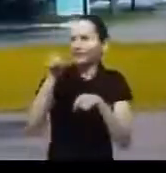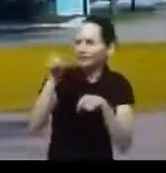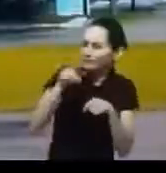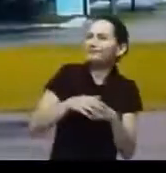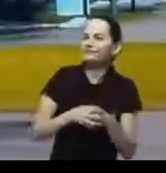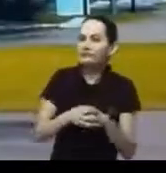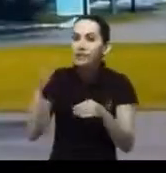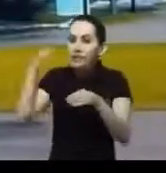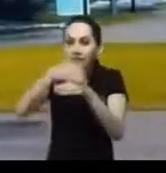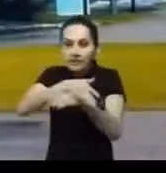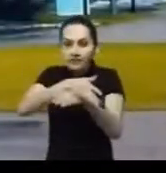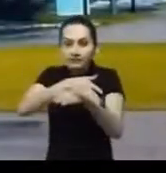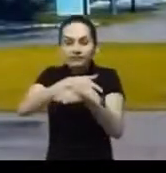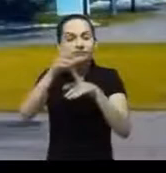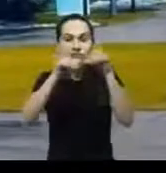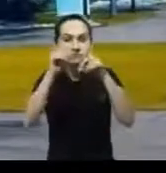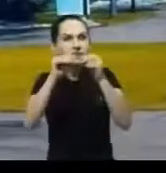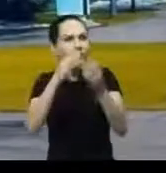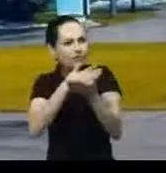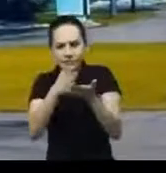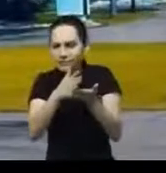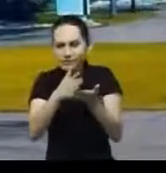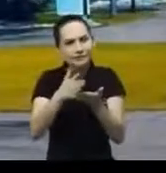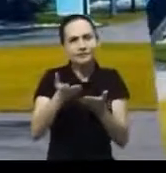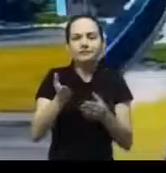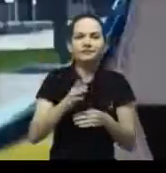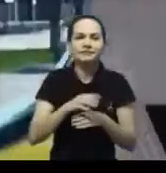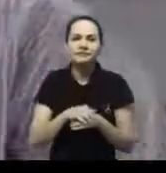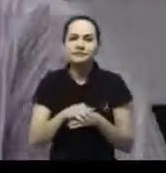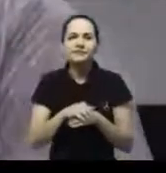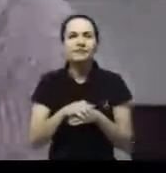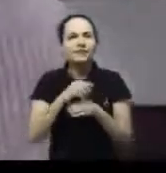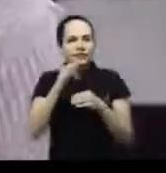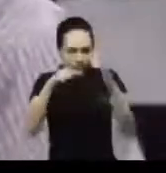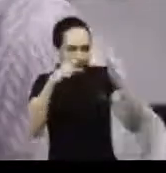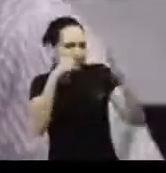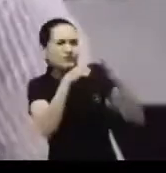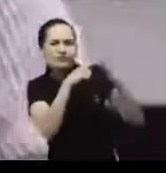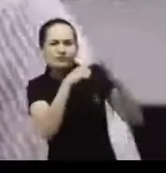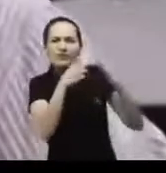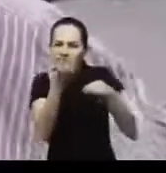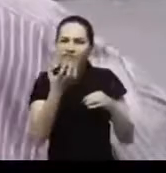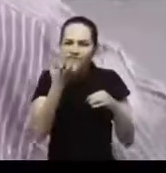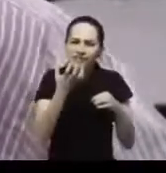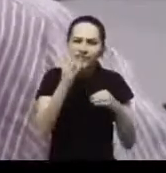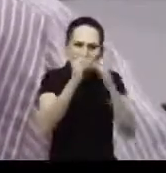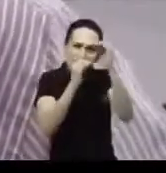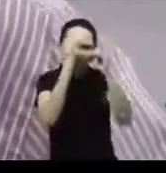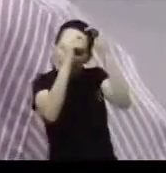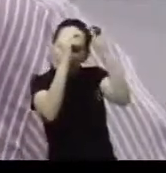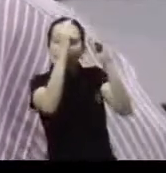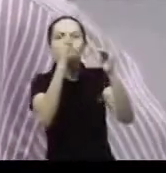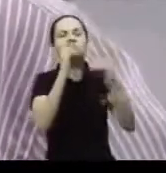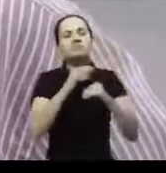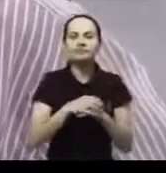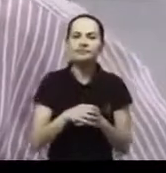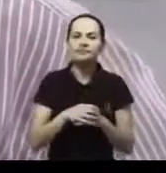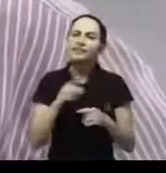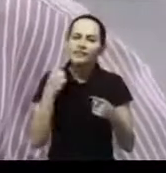eu entrei no meu Face para começar do zero por objetivo querer mudar e querer crescer e avançar junto com a Mercedes